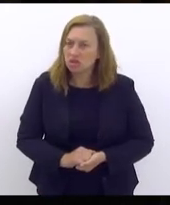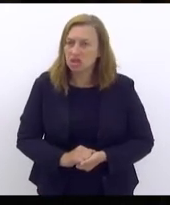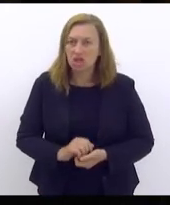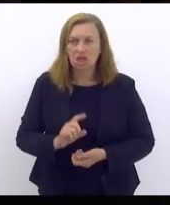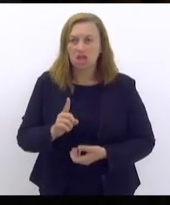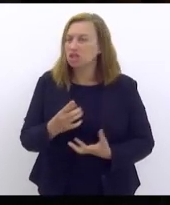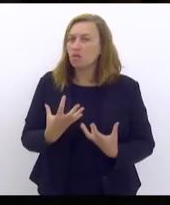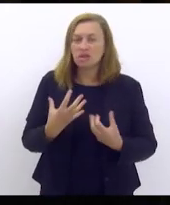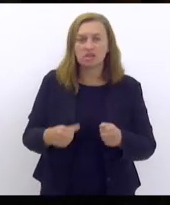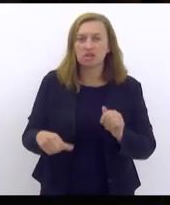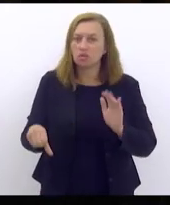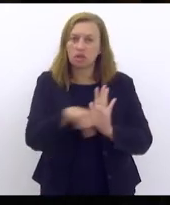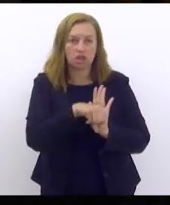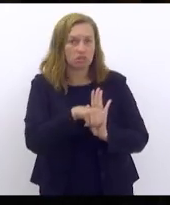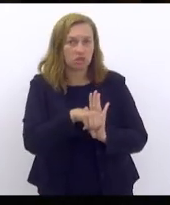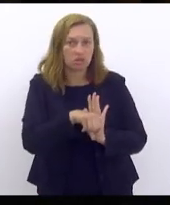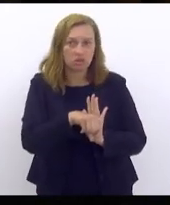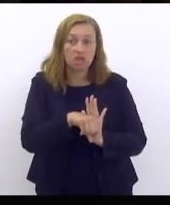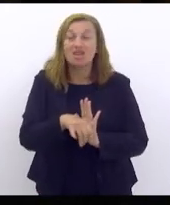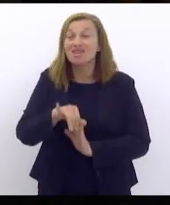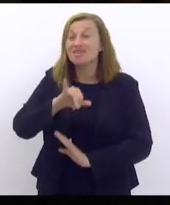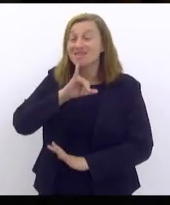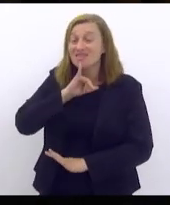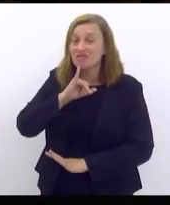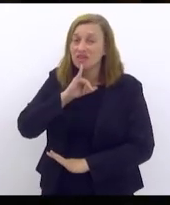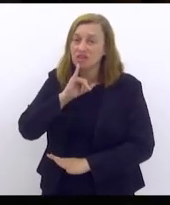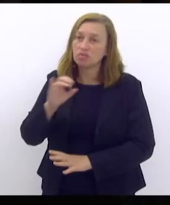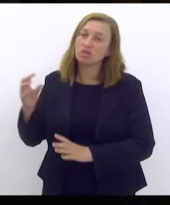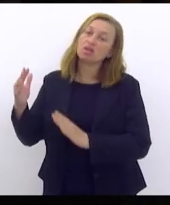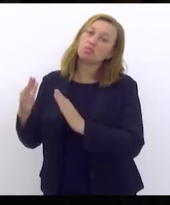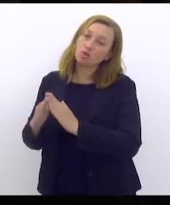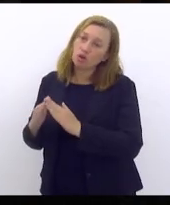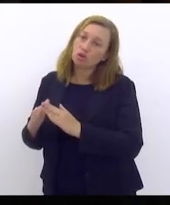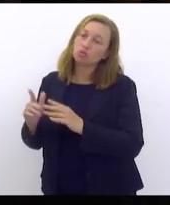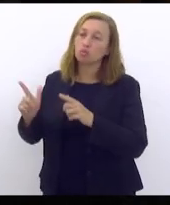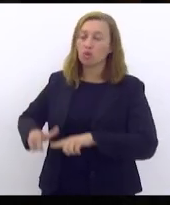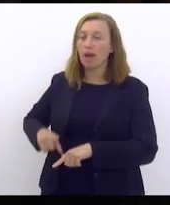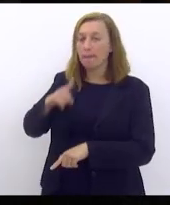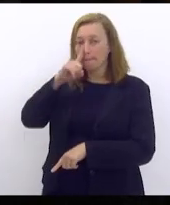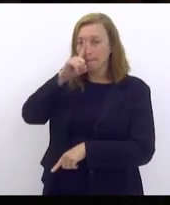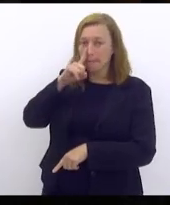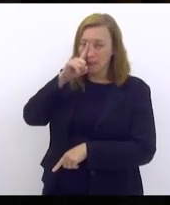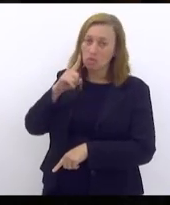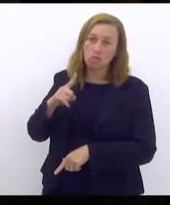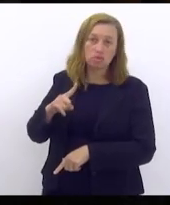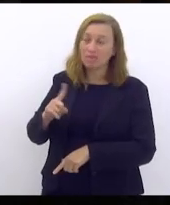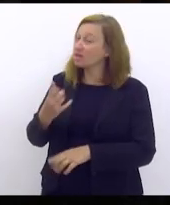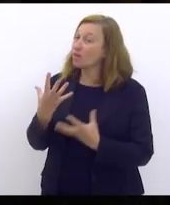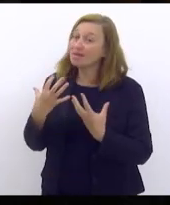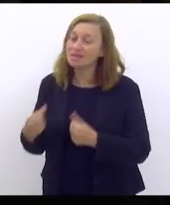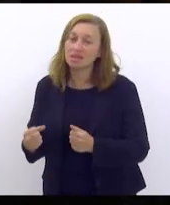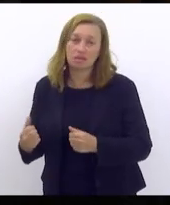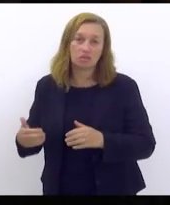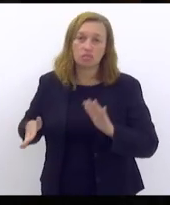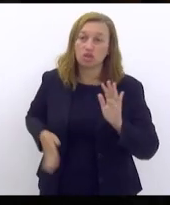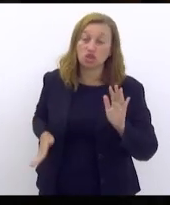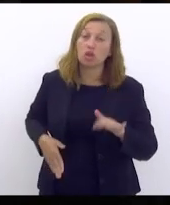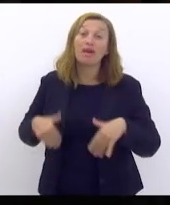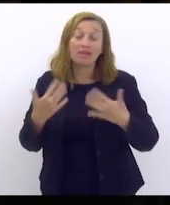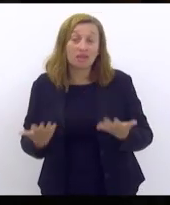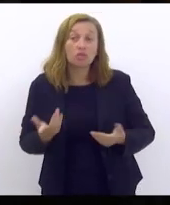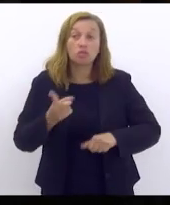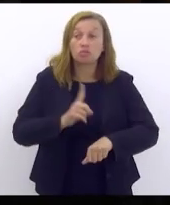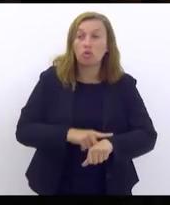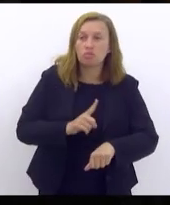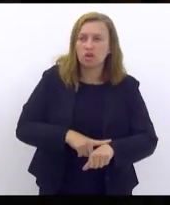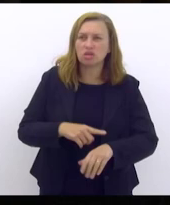tolera o crime organizado. Infelizmente, ele está sujeito ao crime organizado, mas ele não tolera o crime organizado. Então, a partir do momento